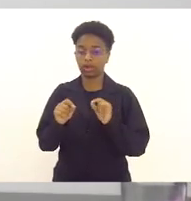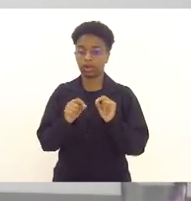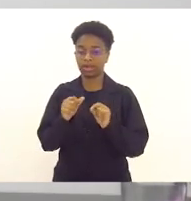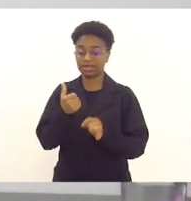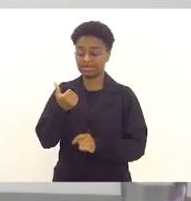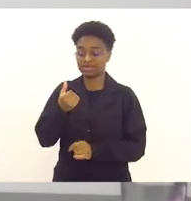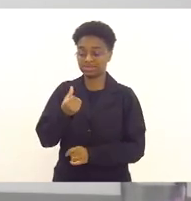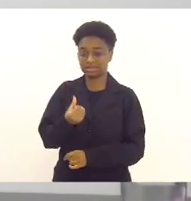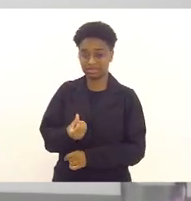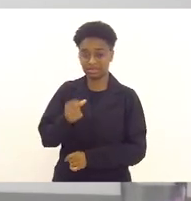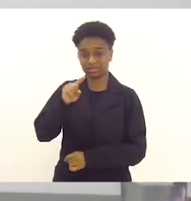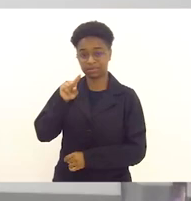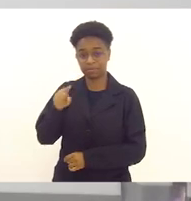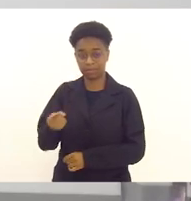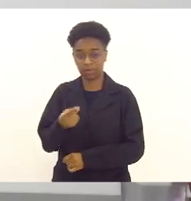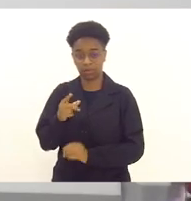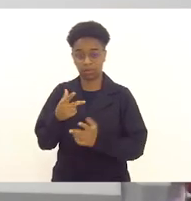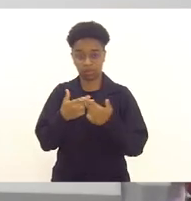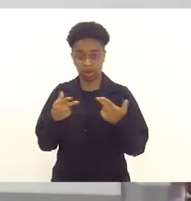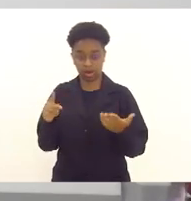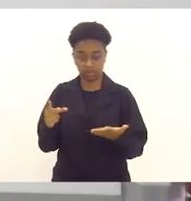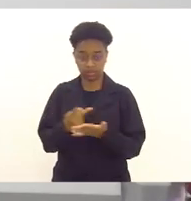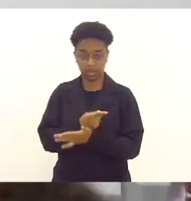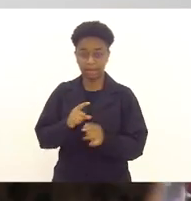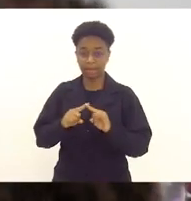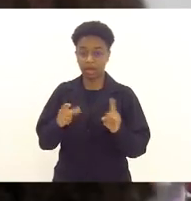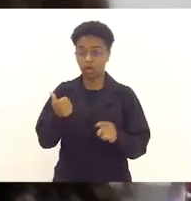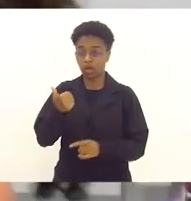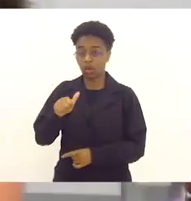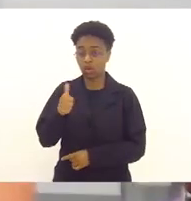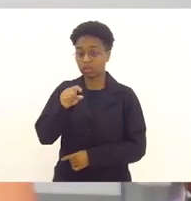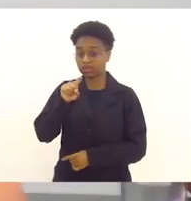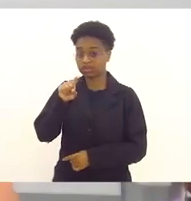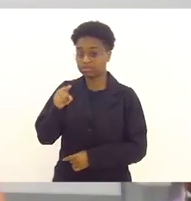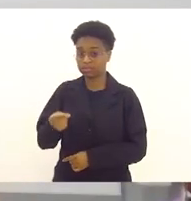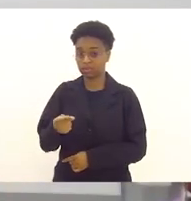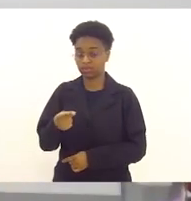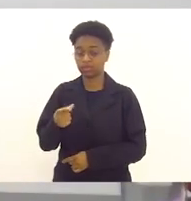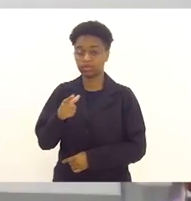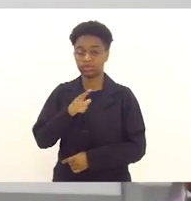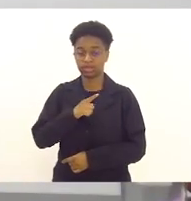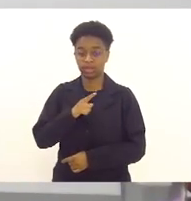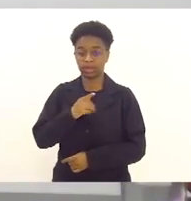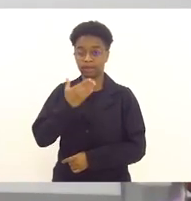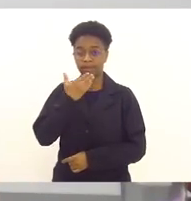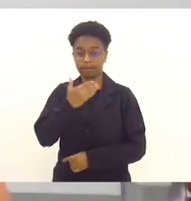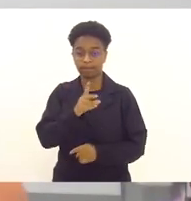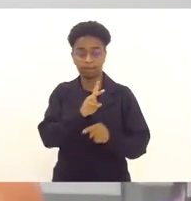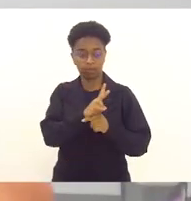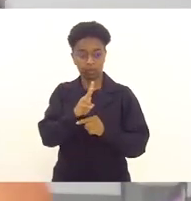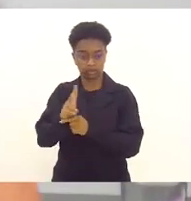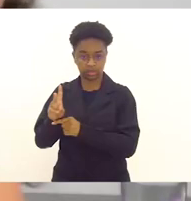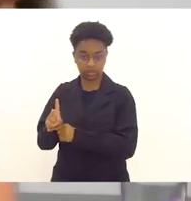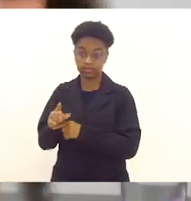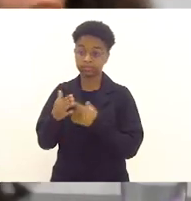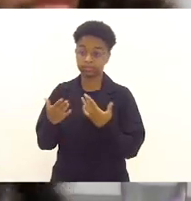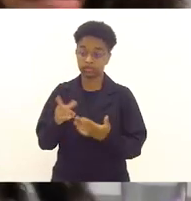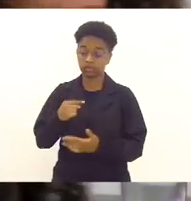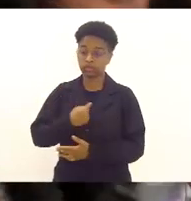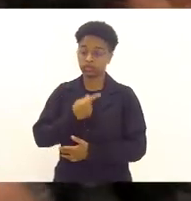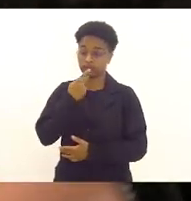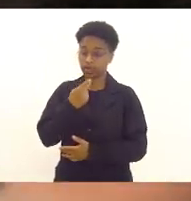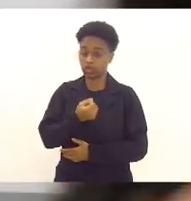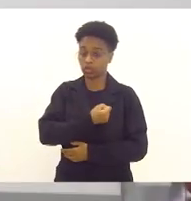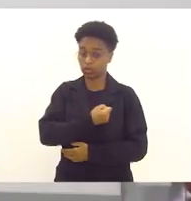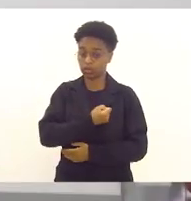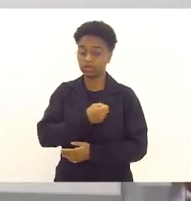ocorrências que foram realizadas foram mais de 11 mil medidas protetivas solicitadas e quando a gente fala esses números